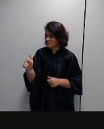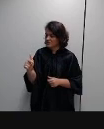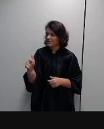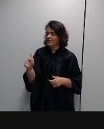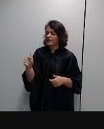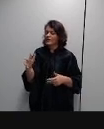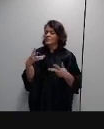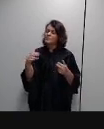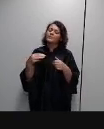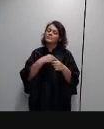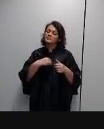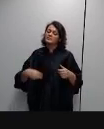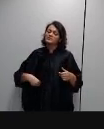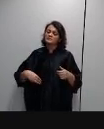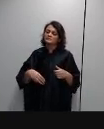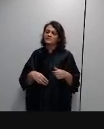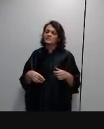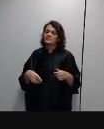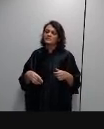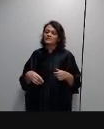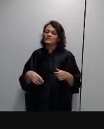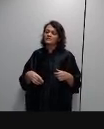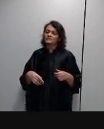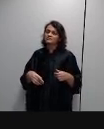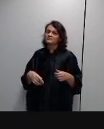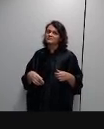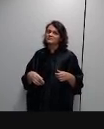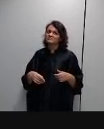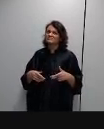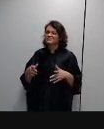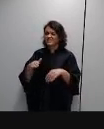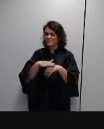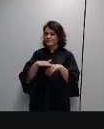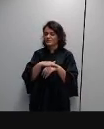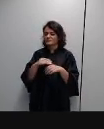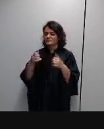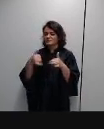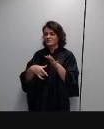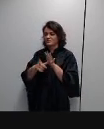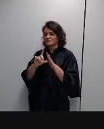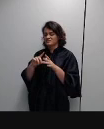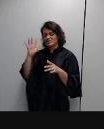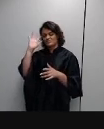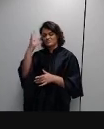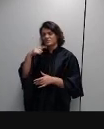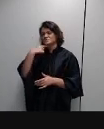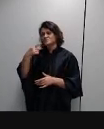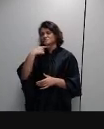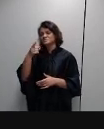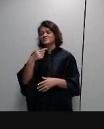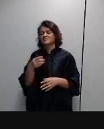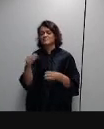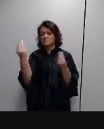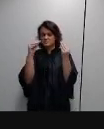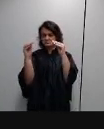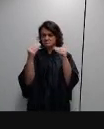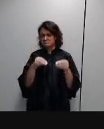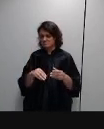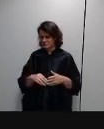estou aqui na minha a minha Você virou essa conversa minha mente mais Conseguiu resolver o que foi publicado transitou